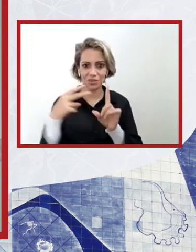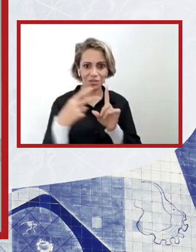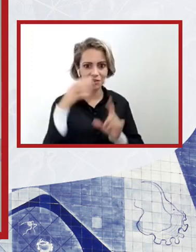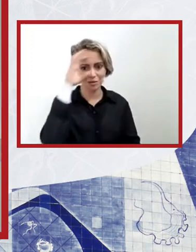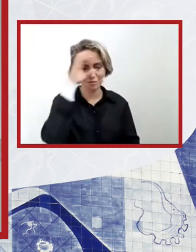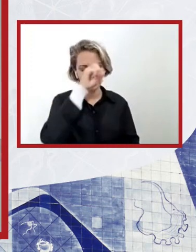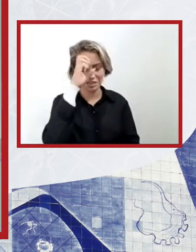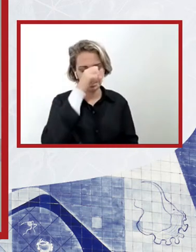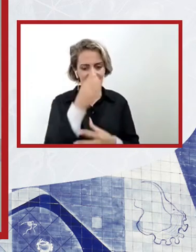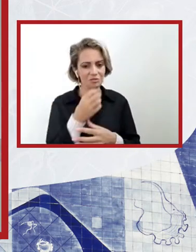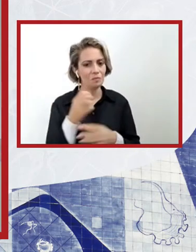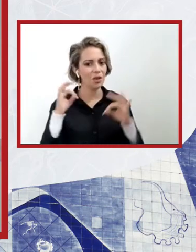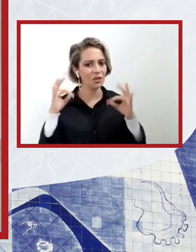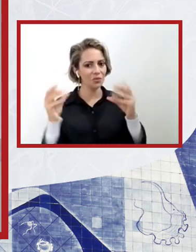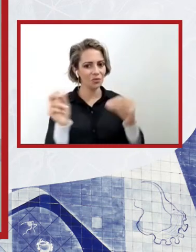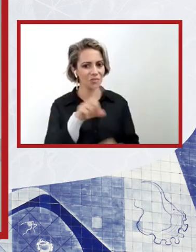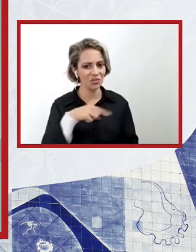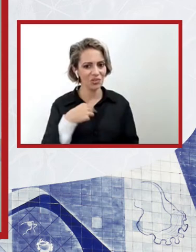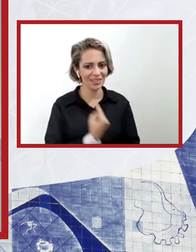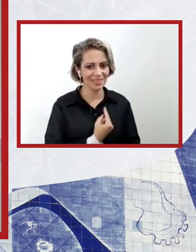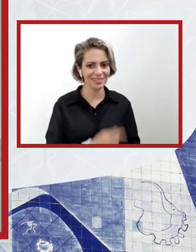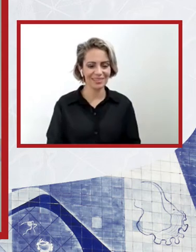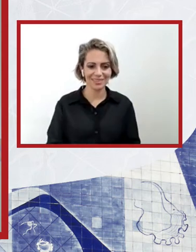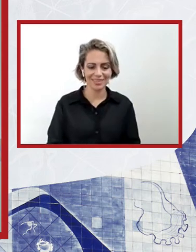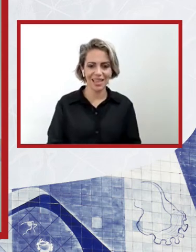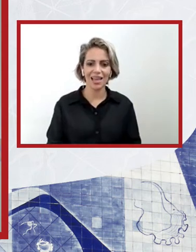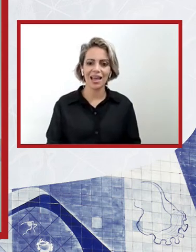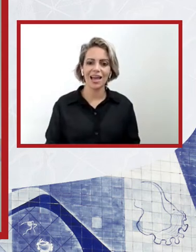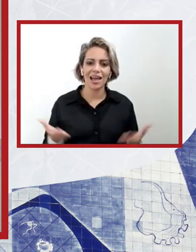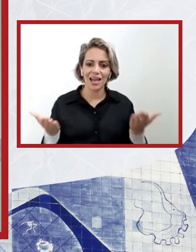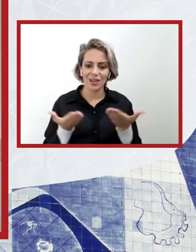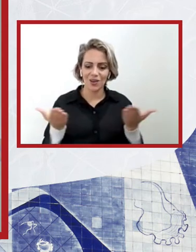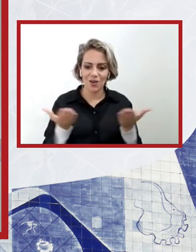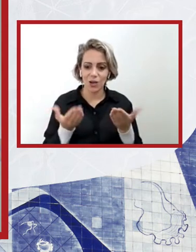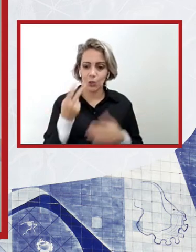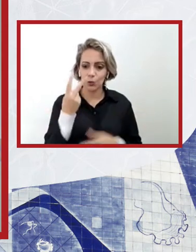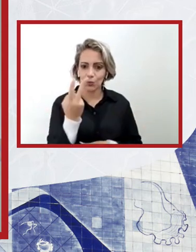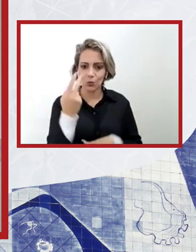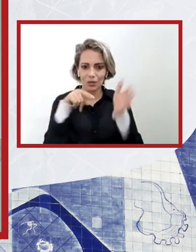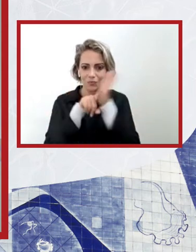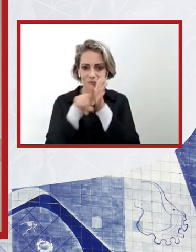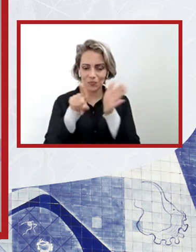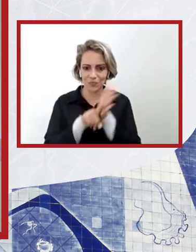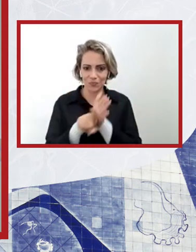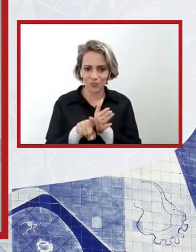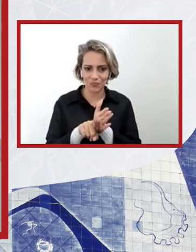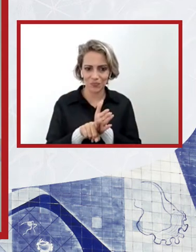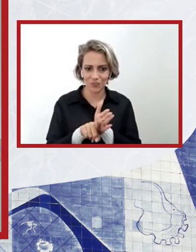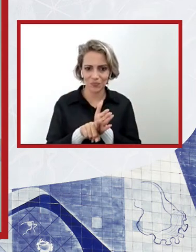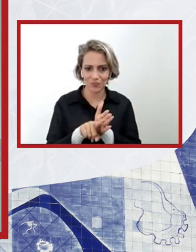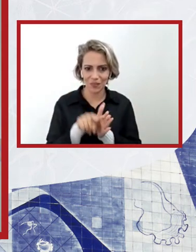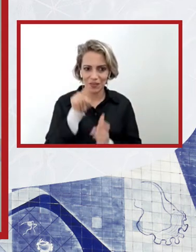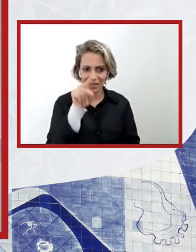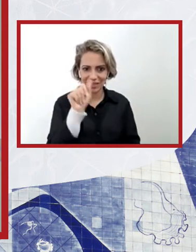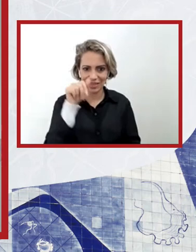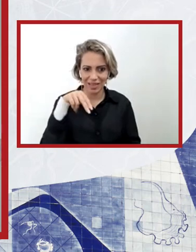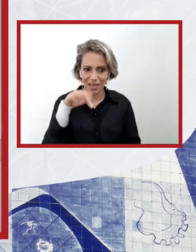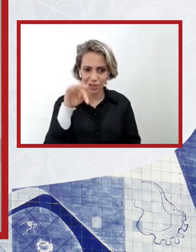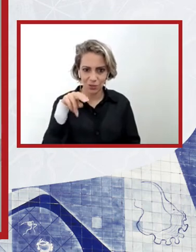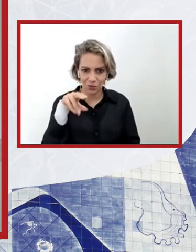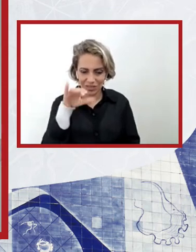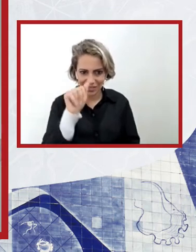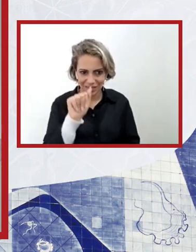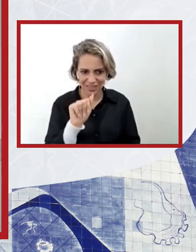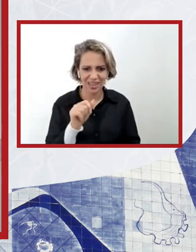mundo. Vou trazer de volta aqui duas perguntas aí diretamente para você, Antônio, que acho que dá para responder